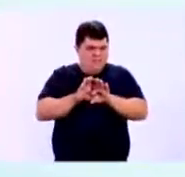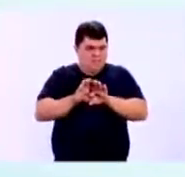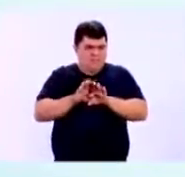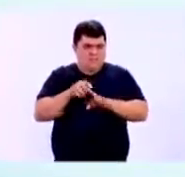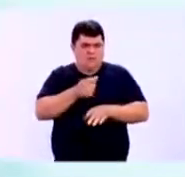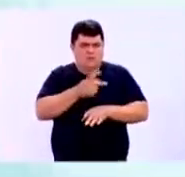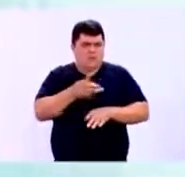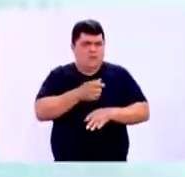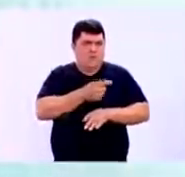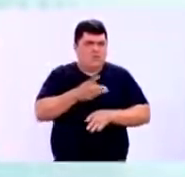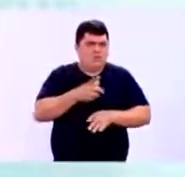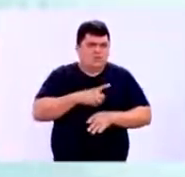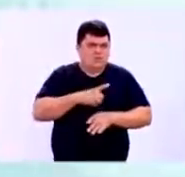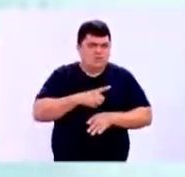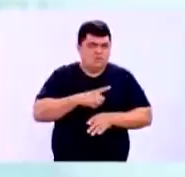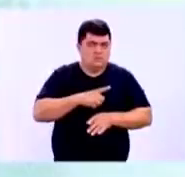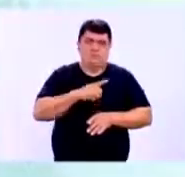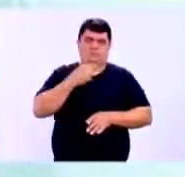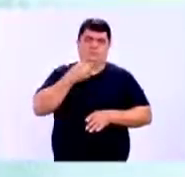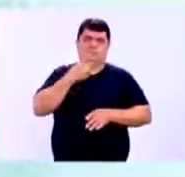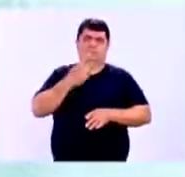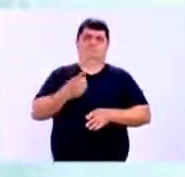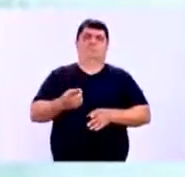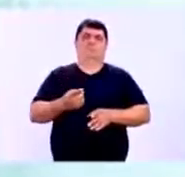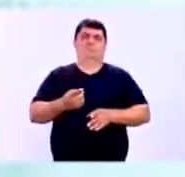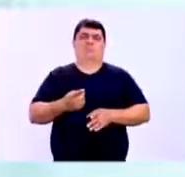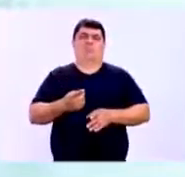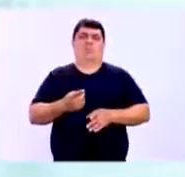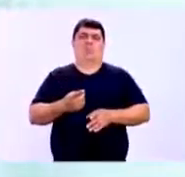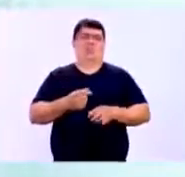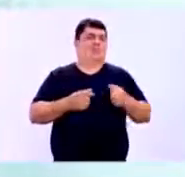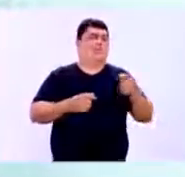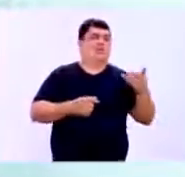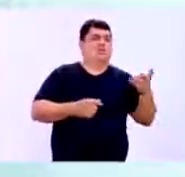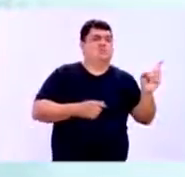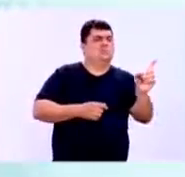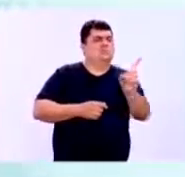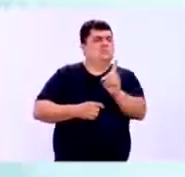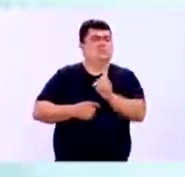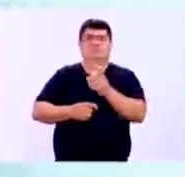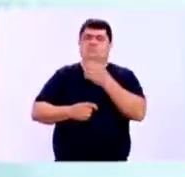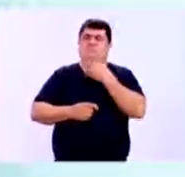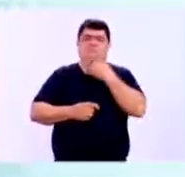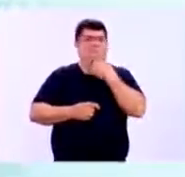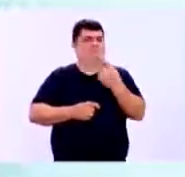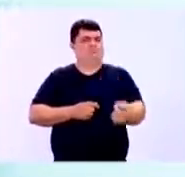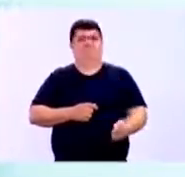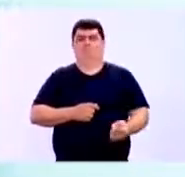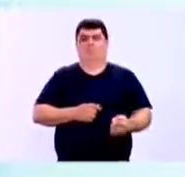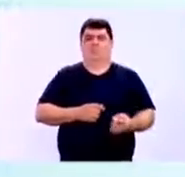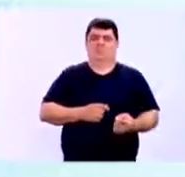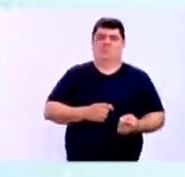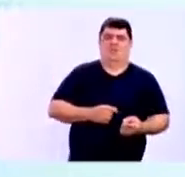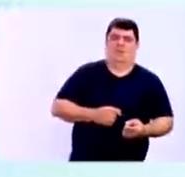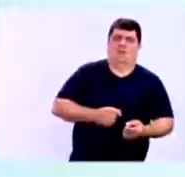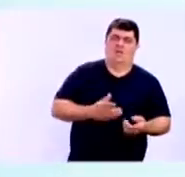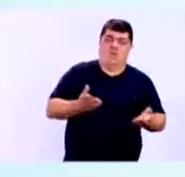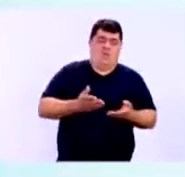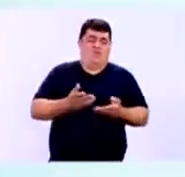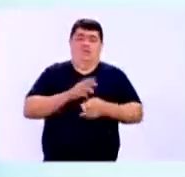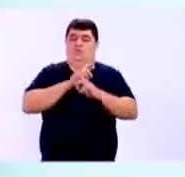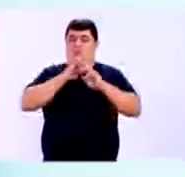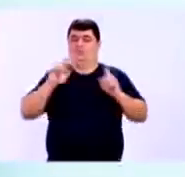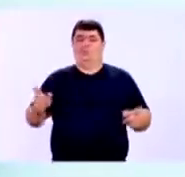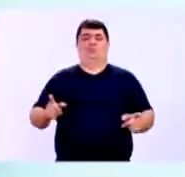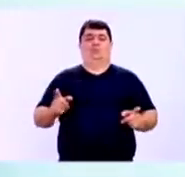quantas cenouras nós temos ainda? Quantos quilos ainda tem lá no balcão? Vai lá contar, vai lá contar. Não é mais cabível no dia de hoje ser